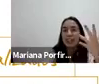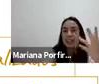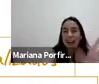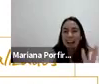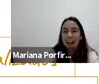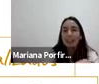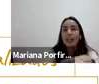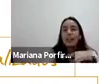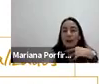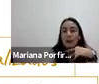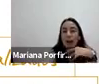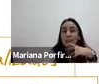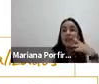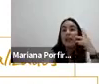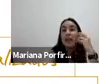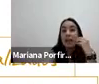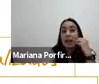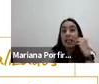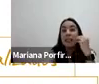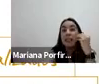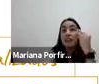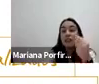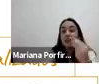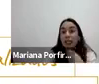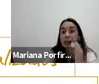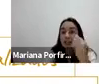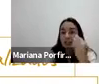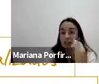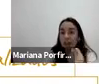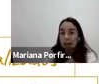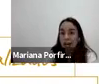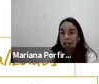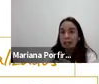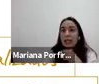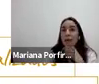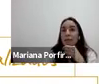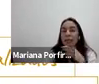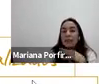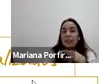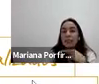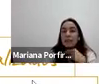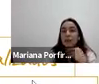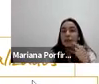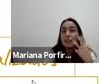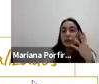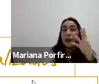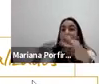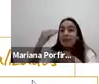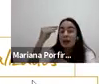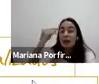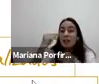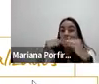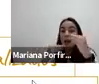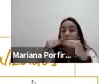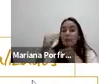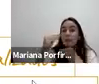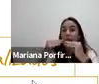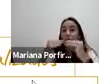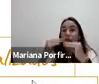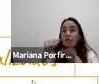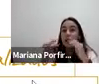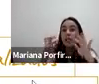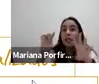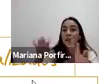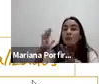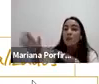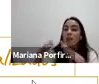consiga falar, ter mais inteligibilidade de fala, para que essa criança consiga organizar melhor os